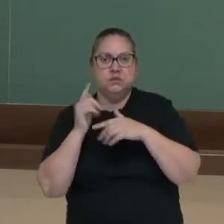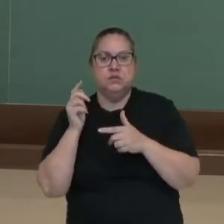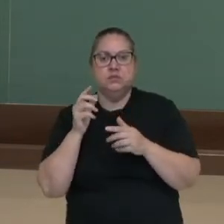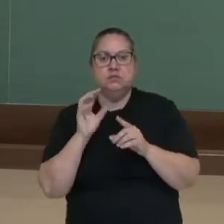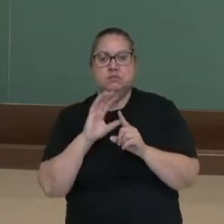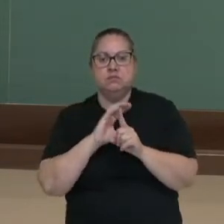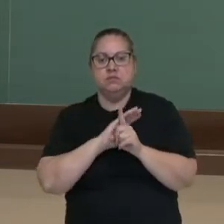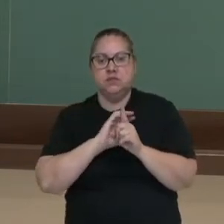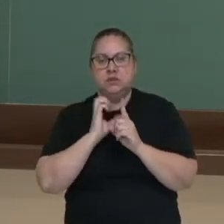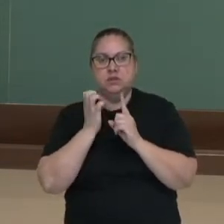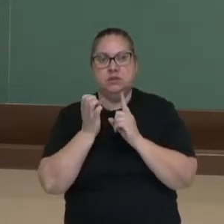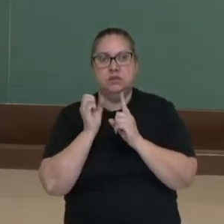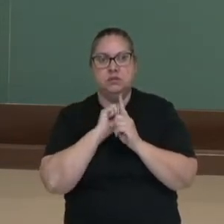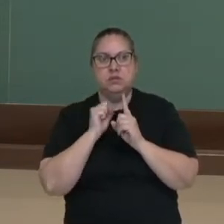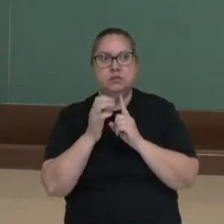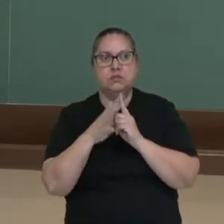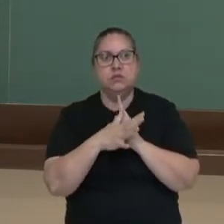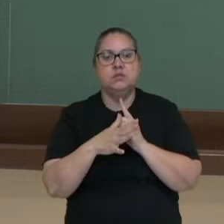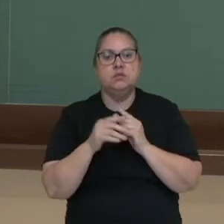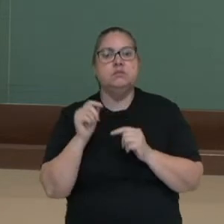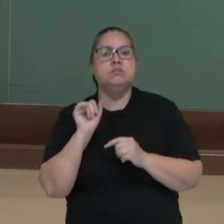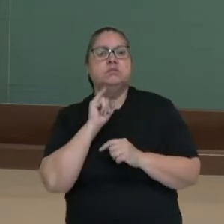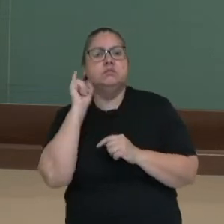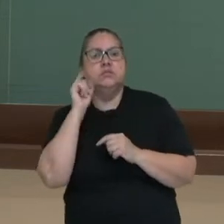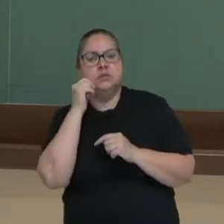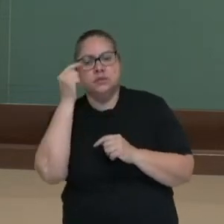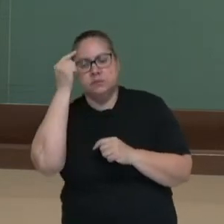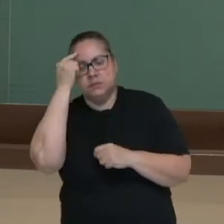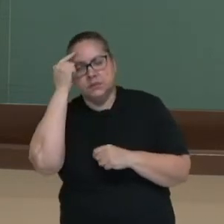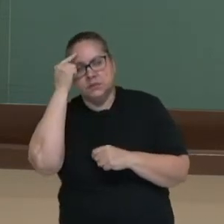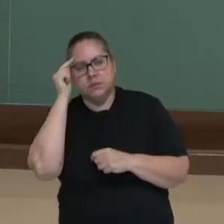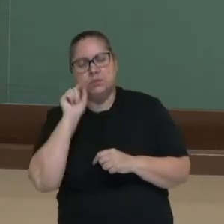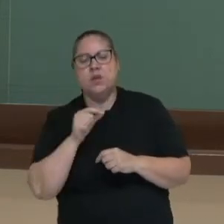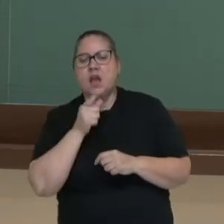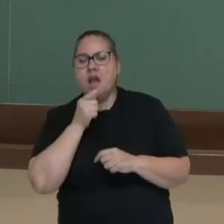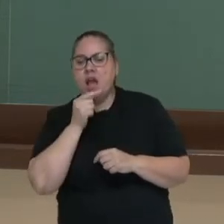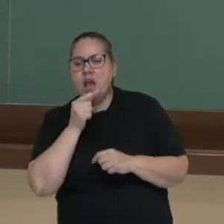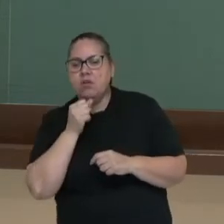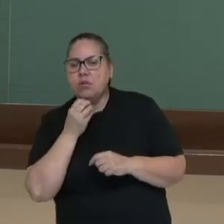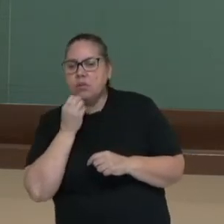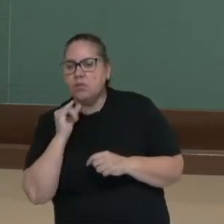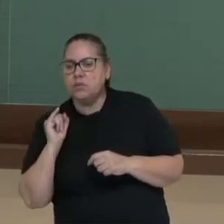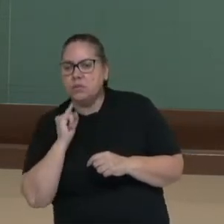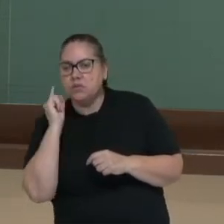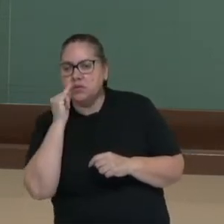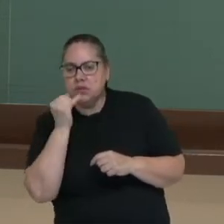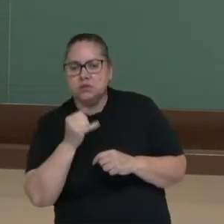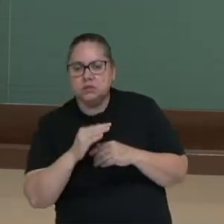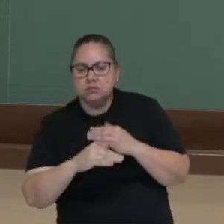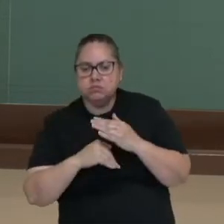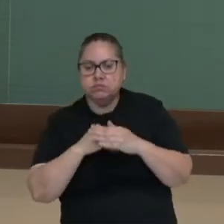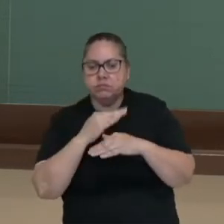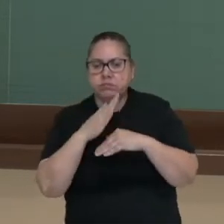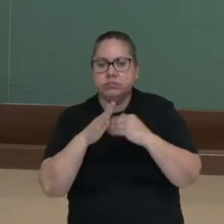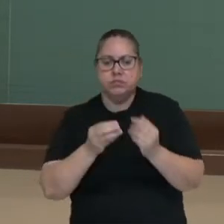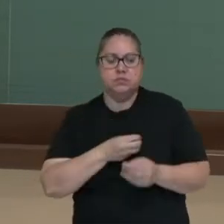Então, daí a importância da gente refletir sobre isso. Porque se a água é vital, se ela é importante para o desenvolvimento da vida no